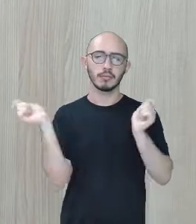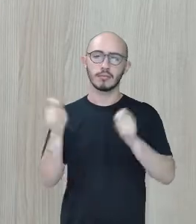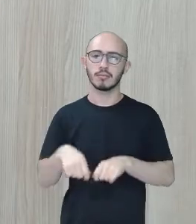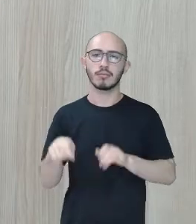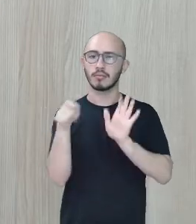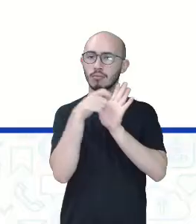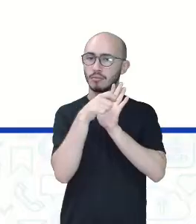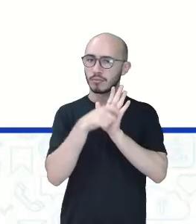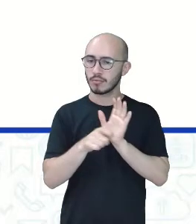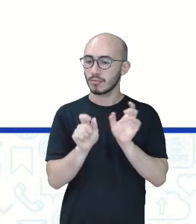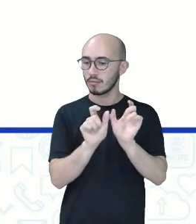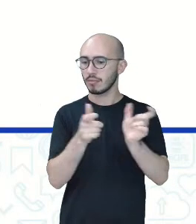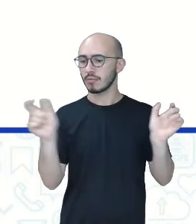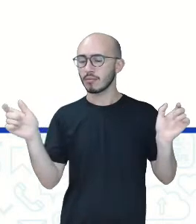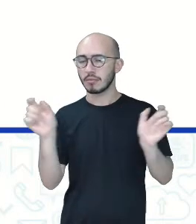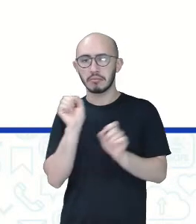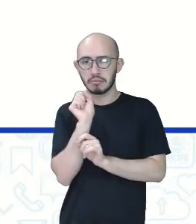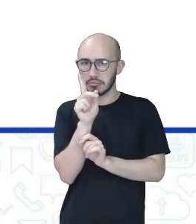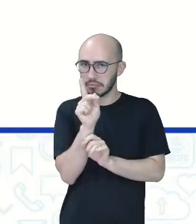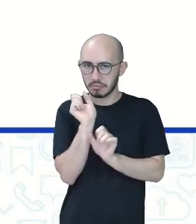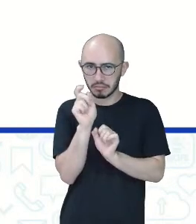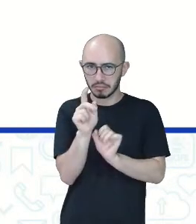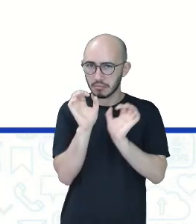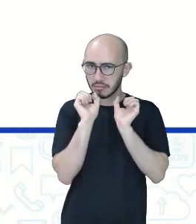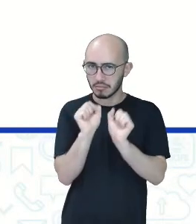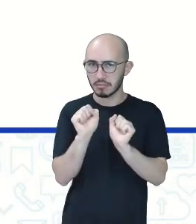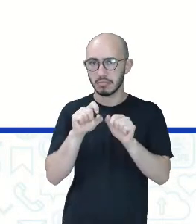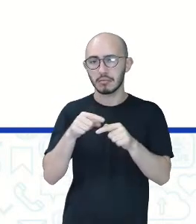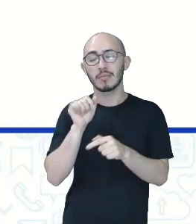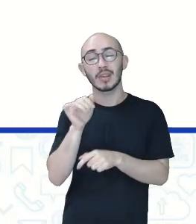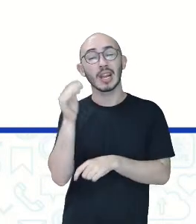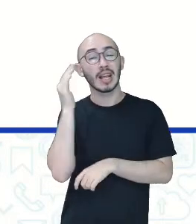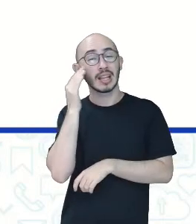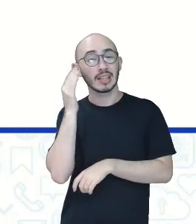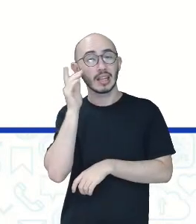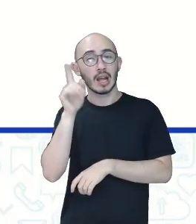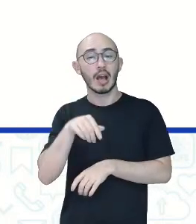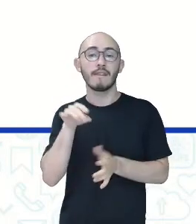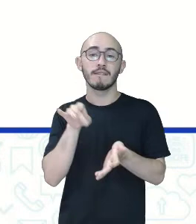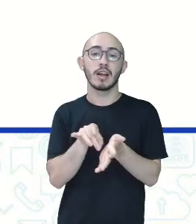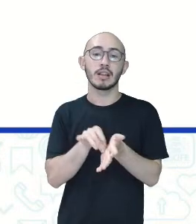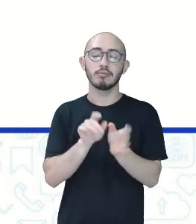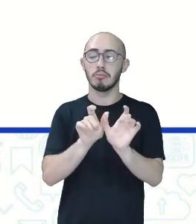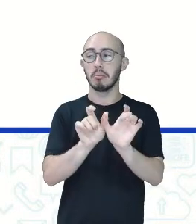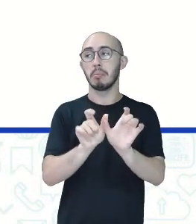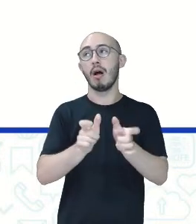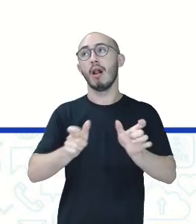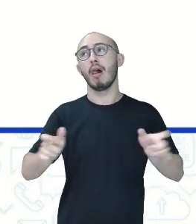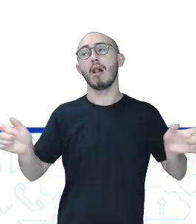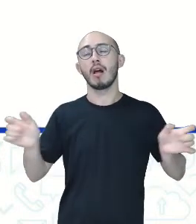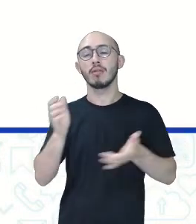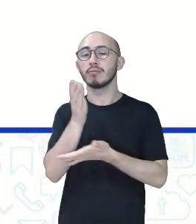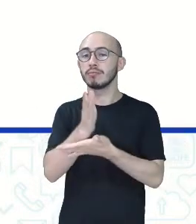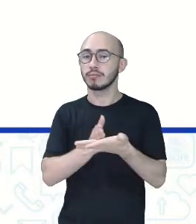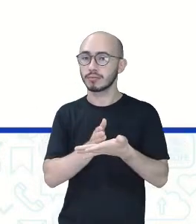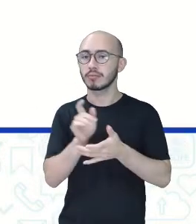números, essa quantidade é pequena, até que dá. Mas se você entende que realmente parte ali no centro, basta que você